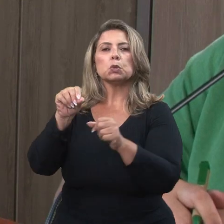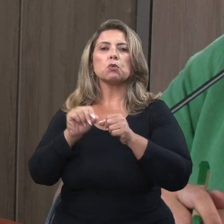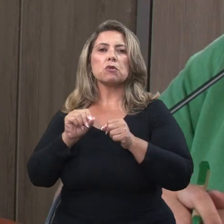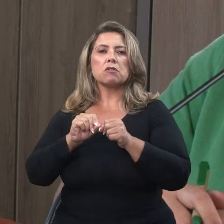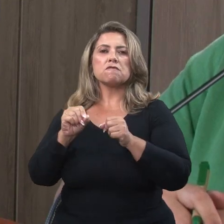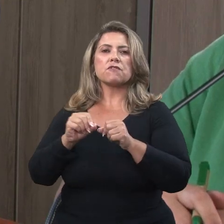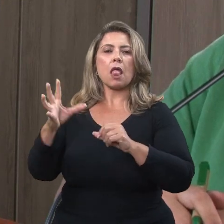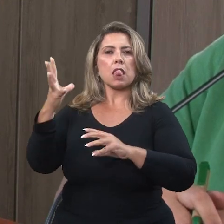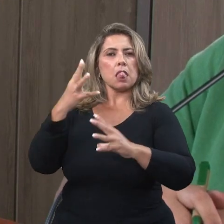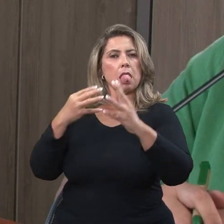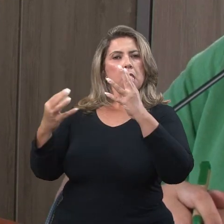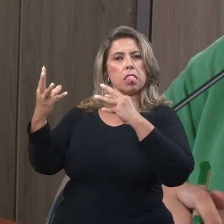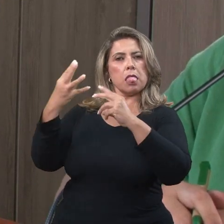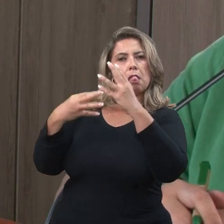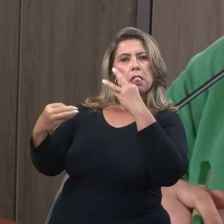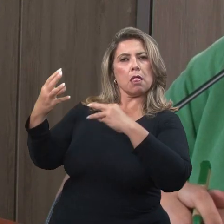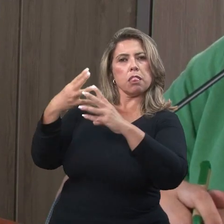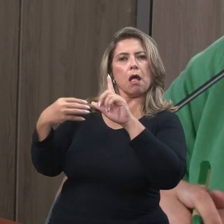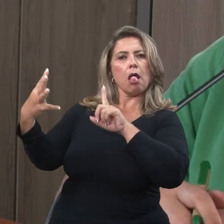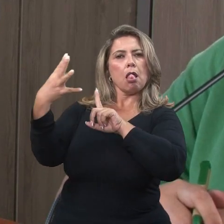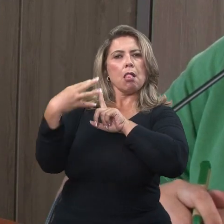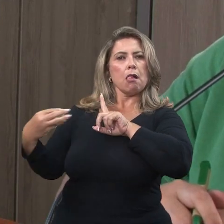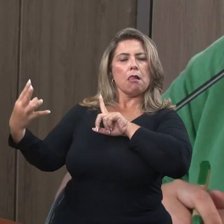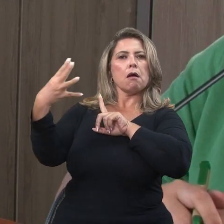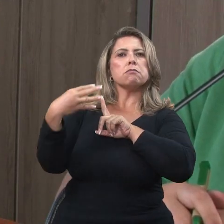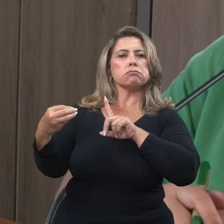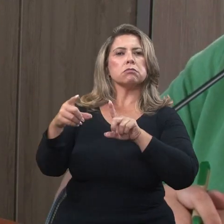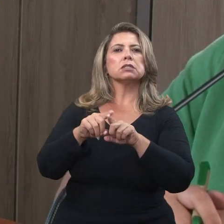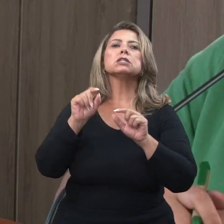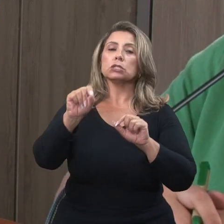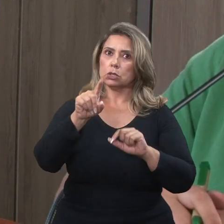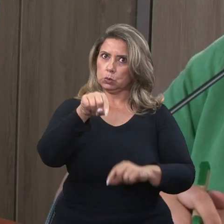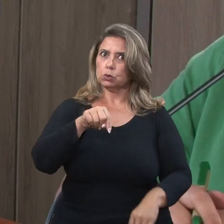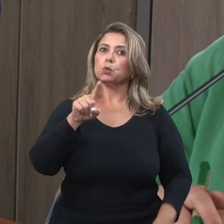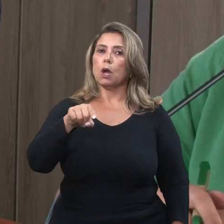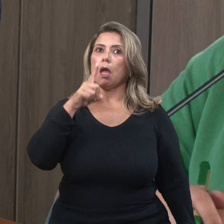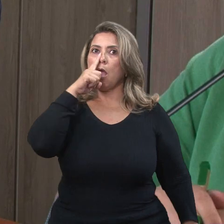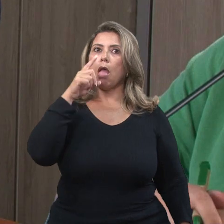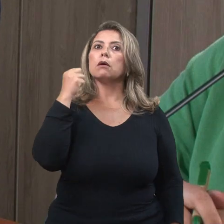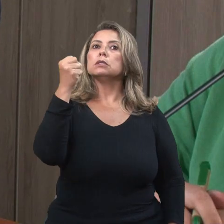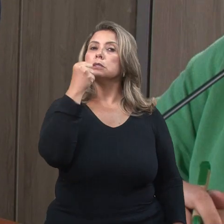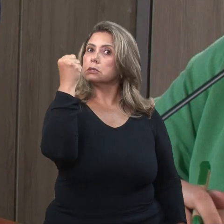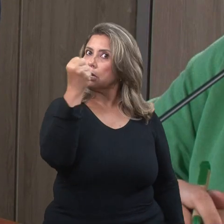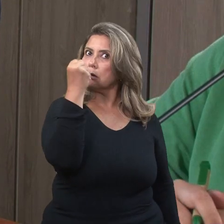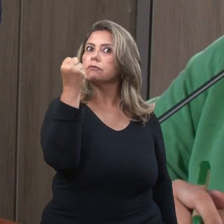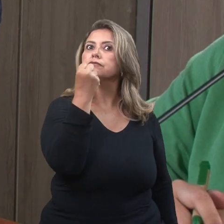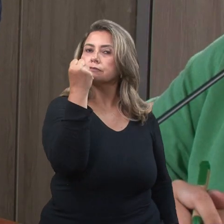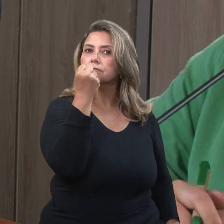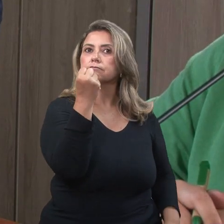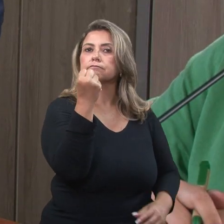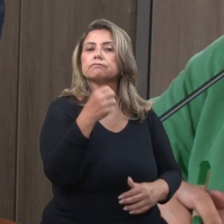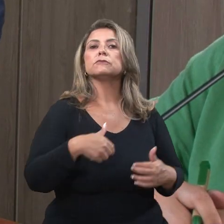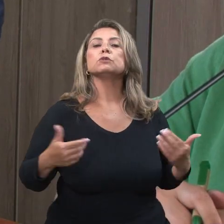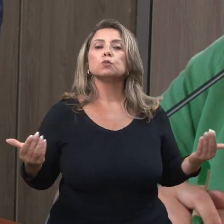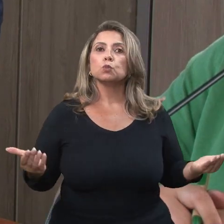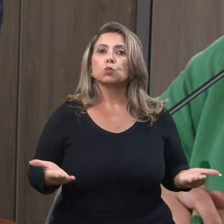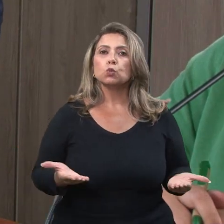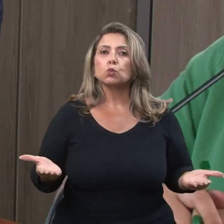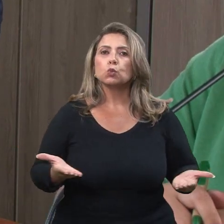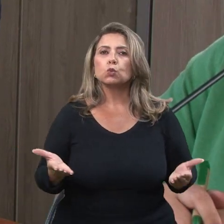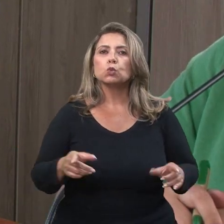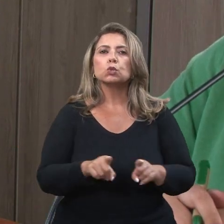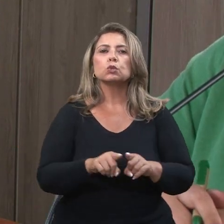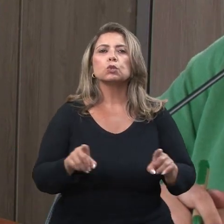o agressor, né, que pratica essa ação. Então, são situações graves, são situações que hoje elas estão